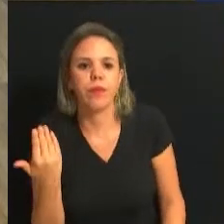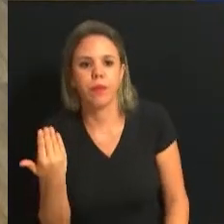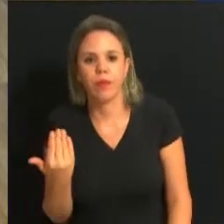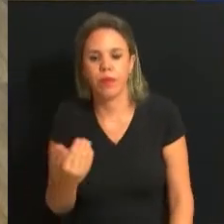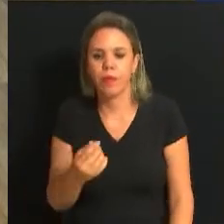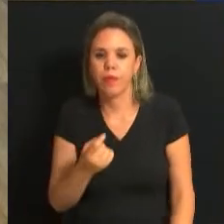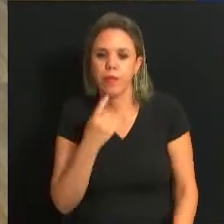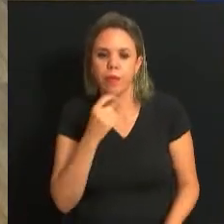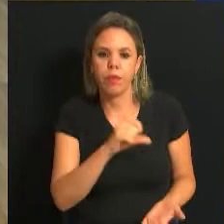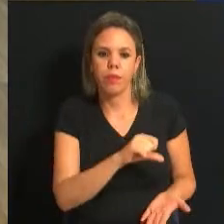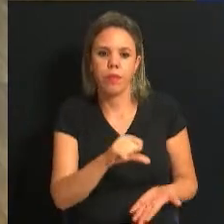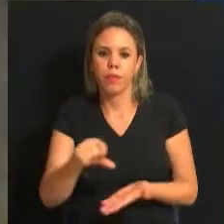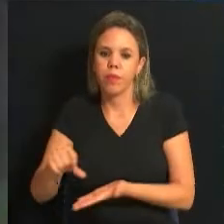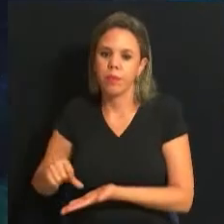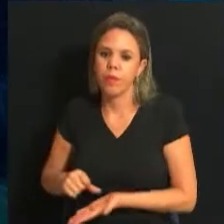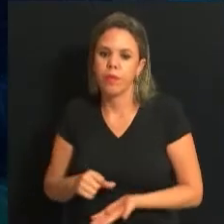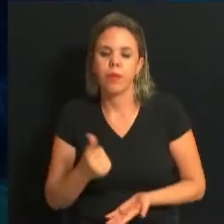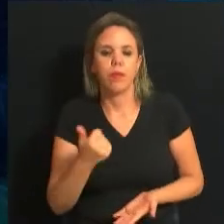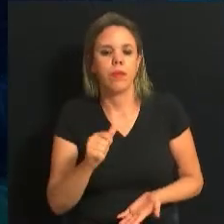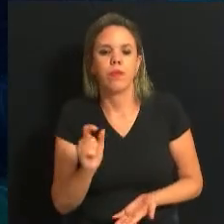de Campinas, são